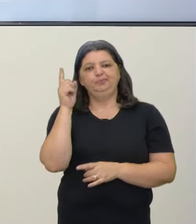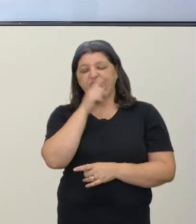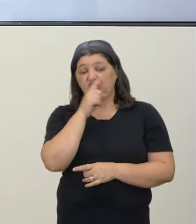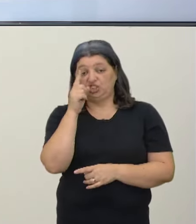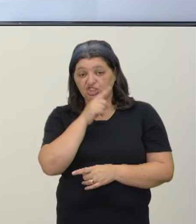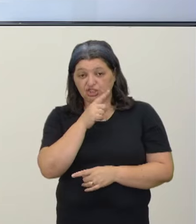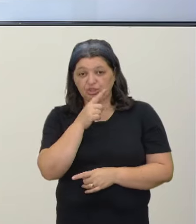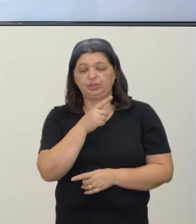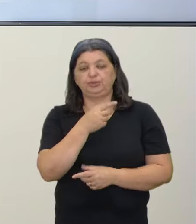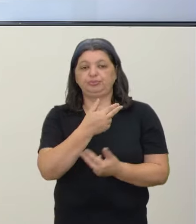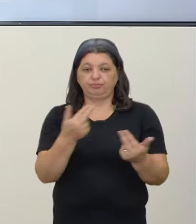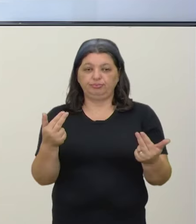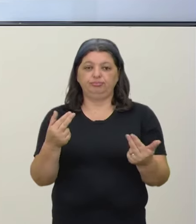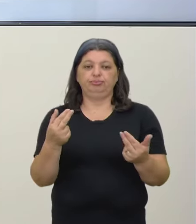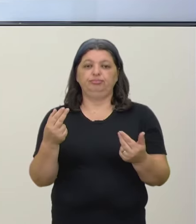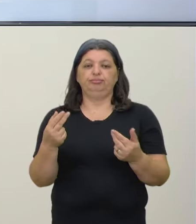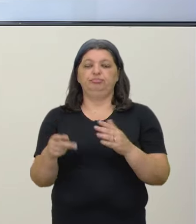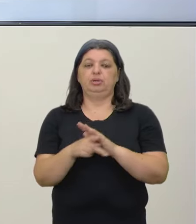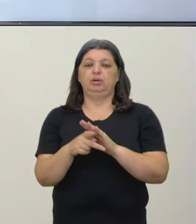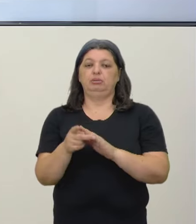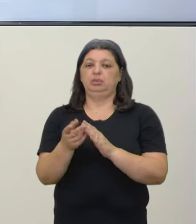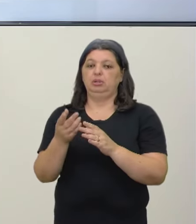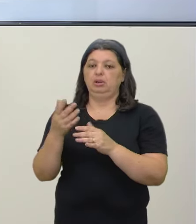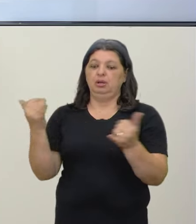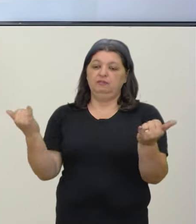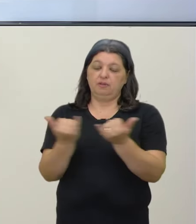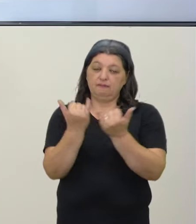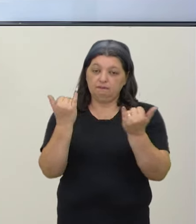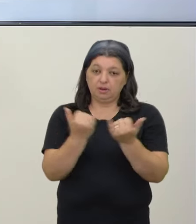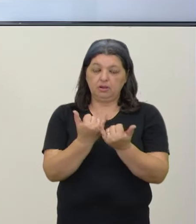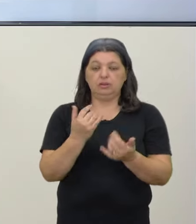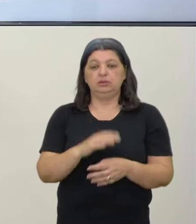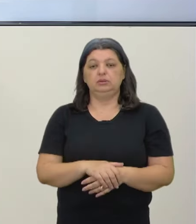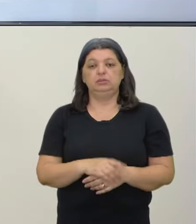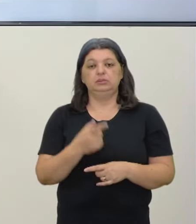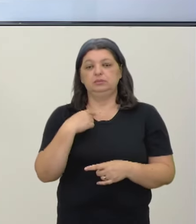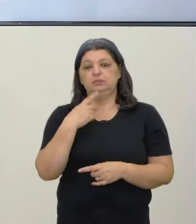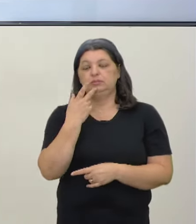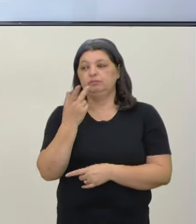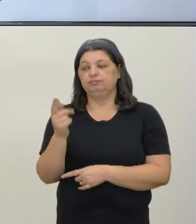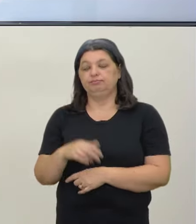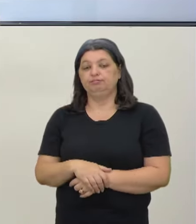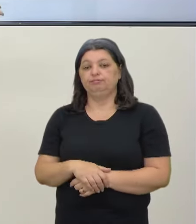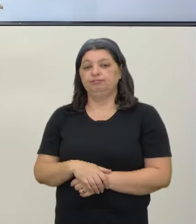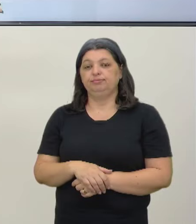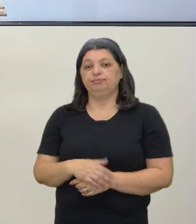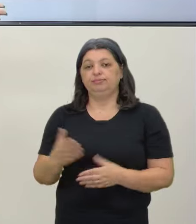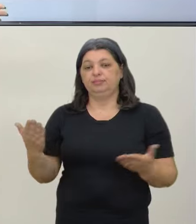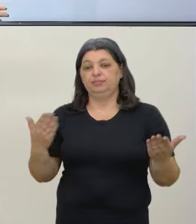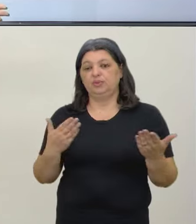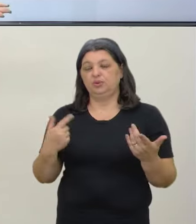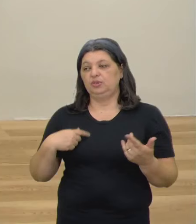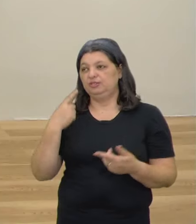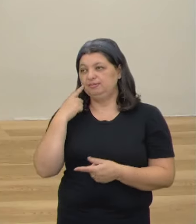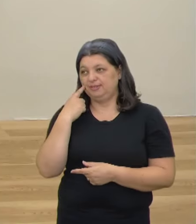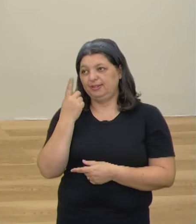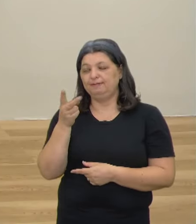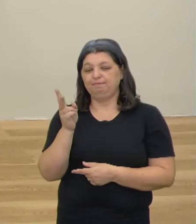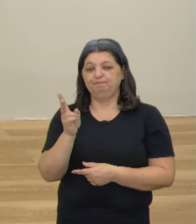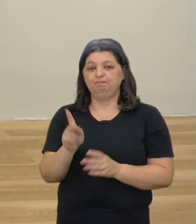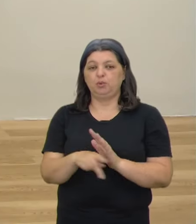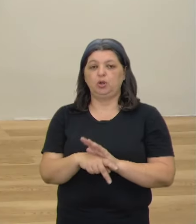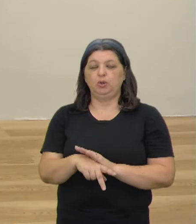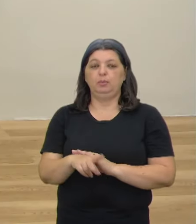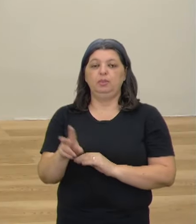caluniar, chantagear. Então eu chegar pra vocês e falar assim, gente, é que hoje você é a vítima da vez, Ti. Por que